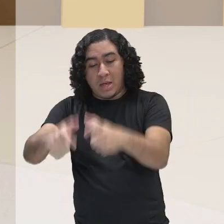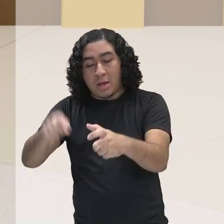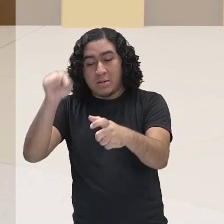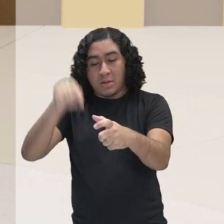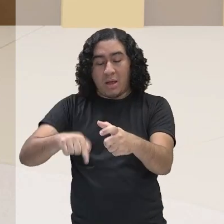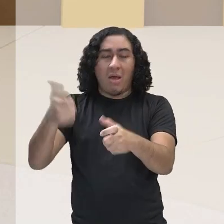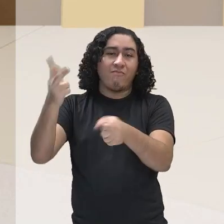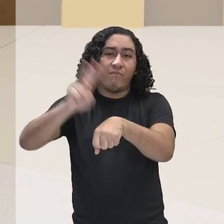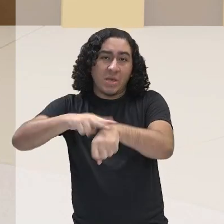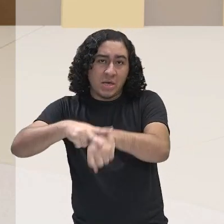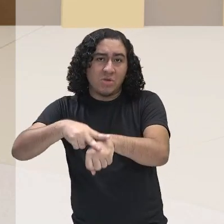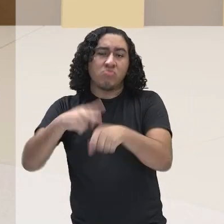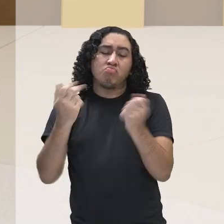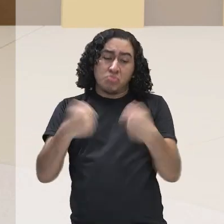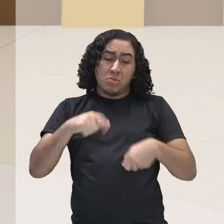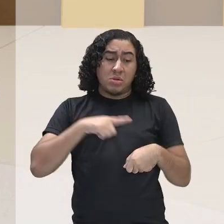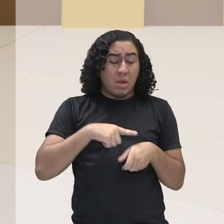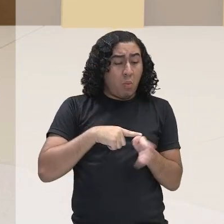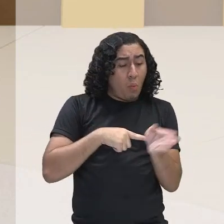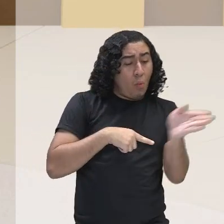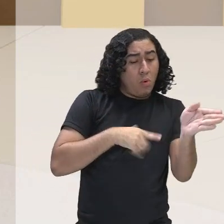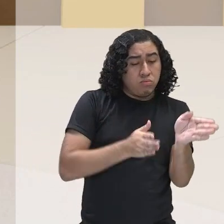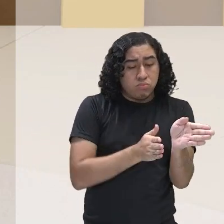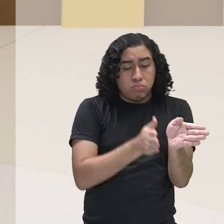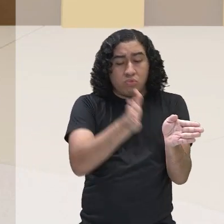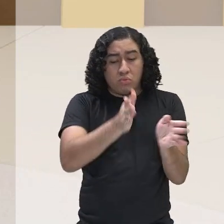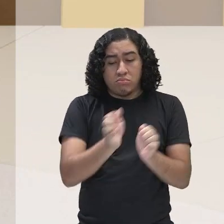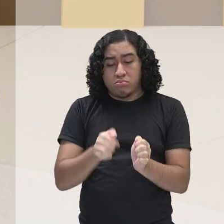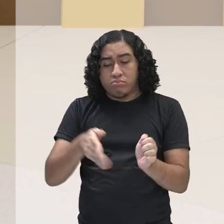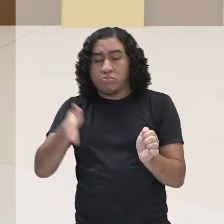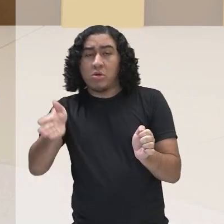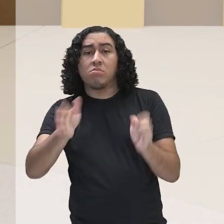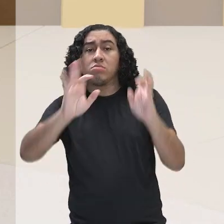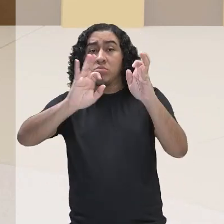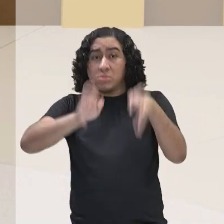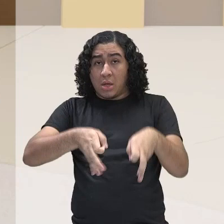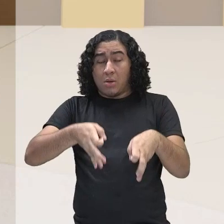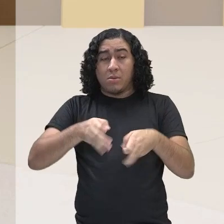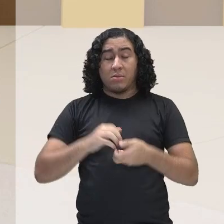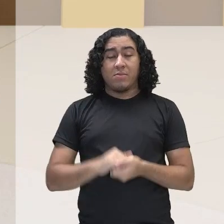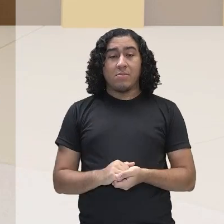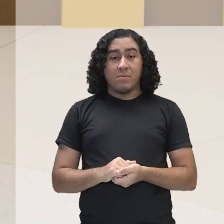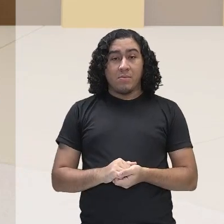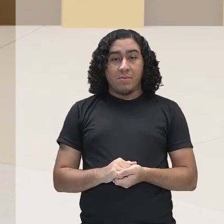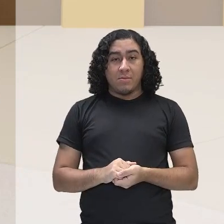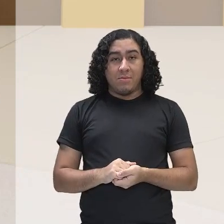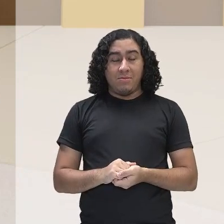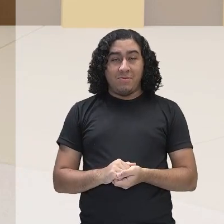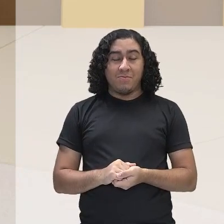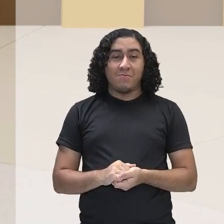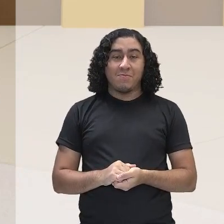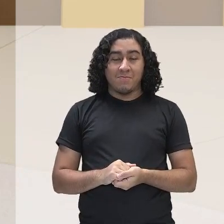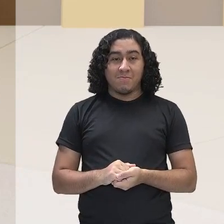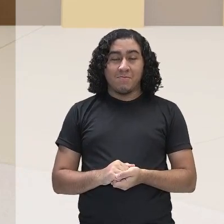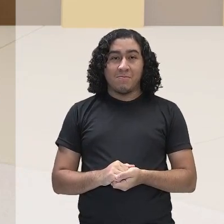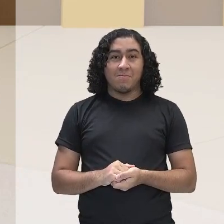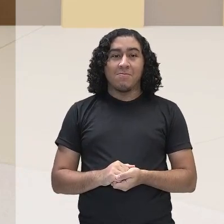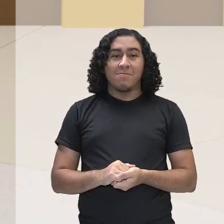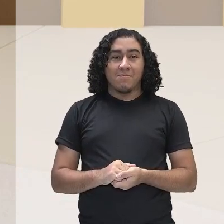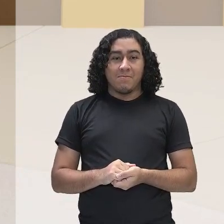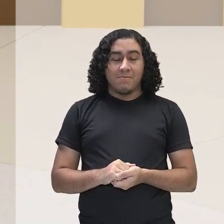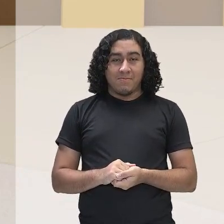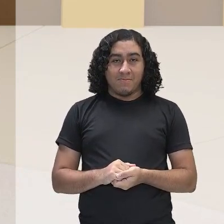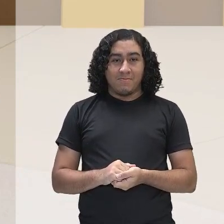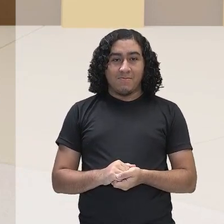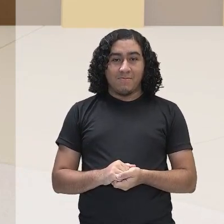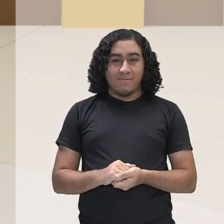vai beneficiar o plástico, o vidro para a empresa que vai beneficiar o vidro, o metal para